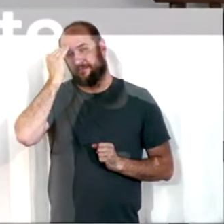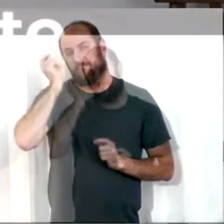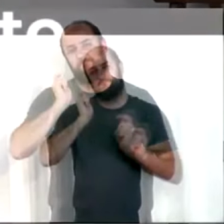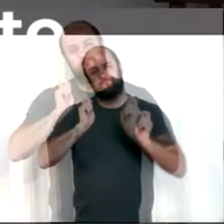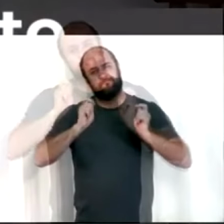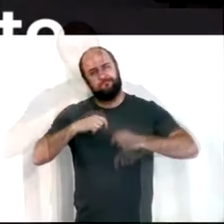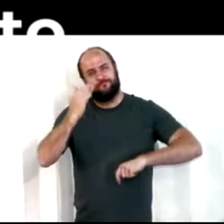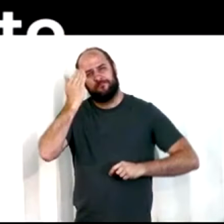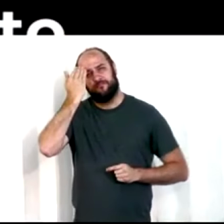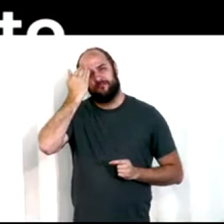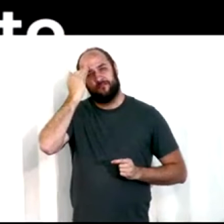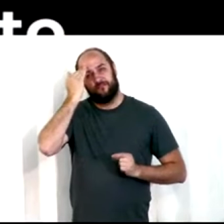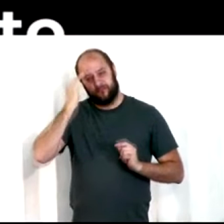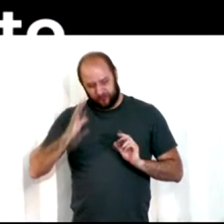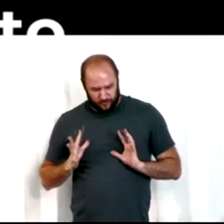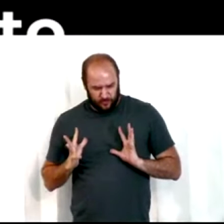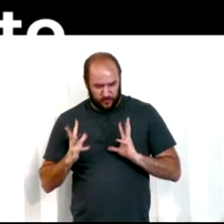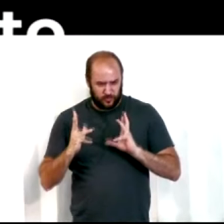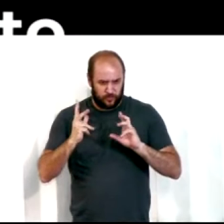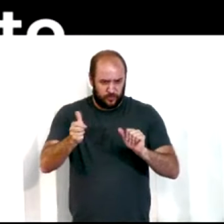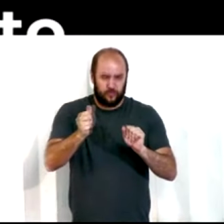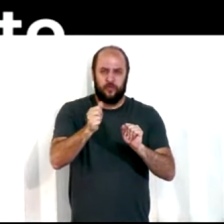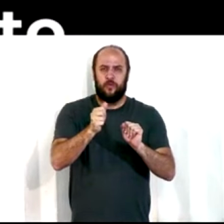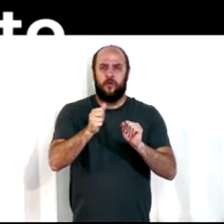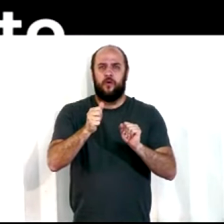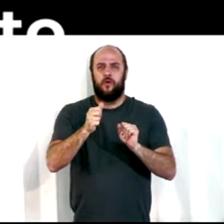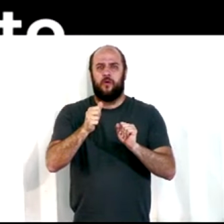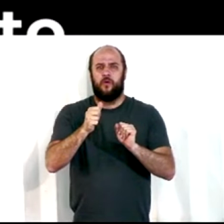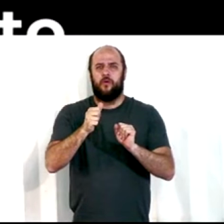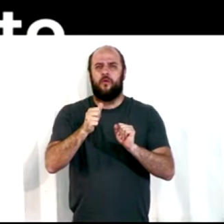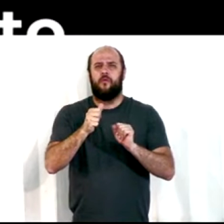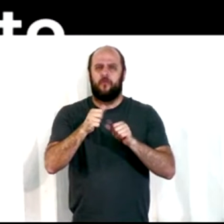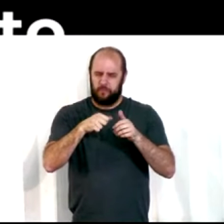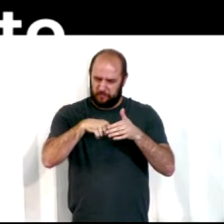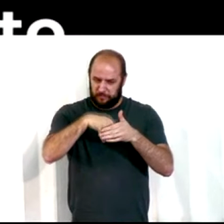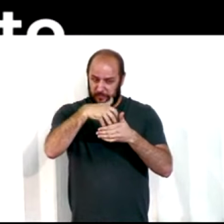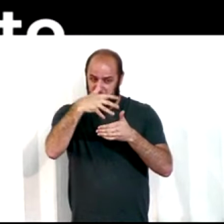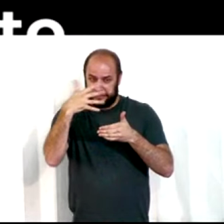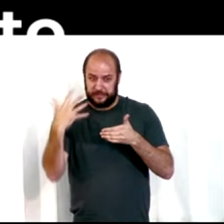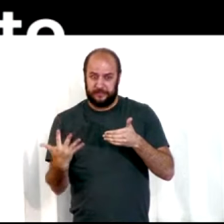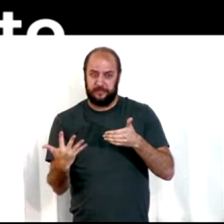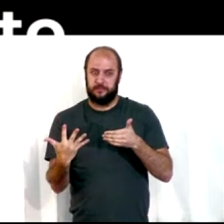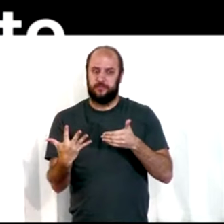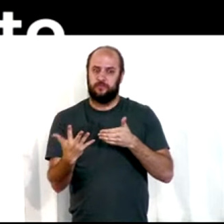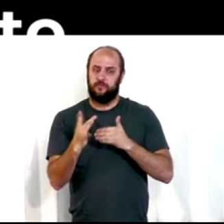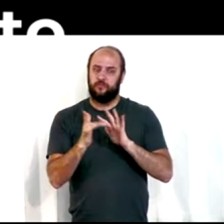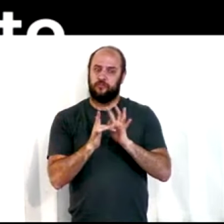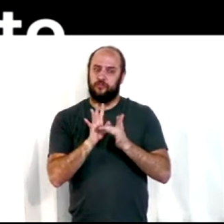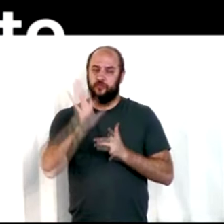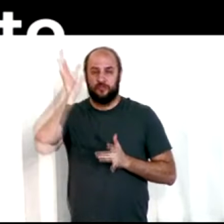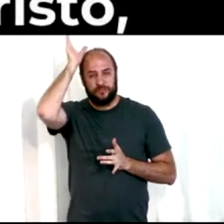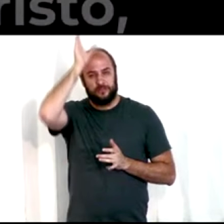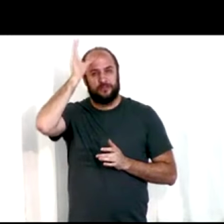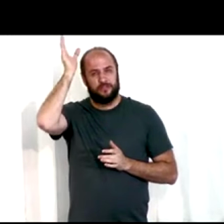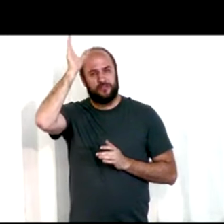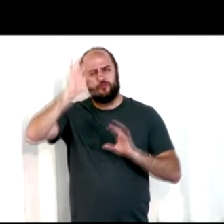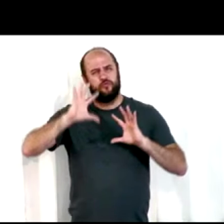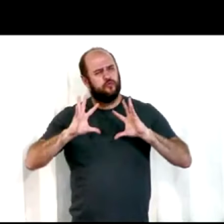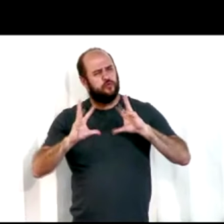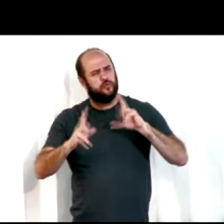compreenderem plenamente o mistério de Deus, Cristo, em quem todos os tesouros da sabedoria e